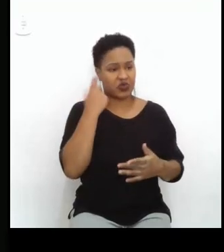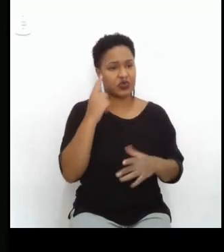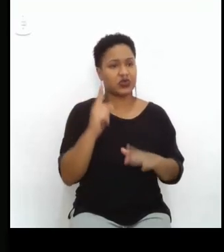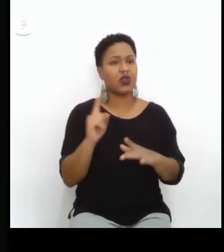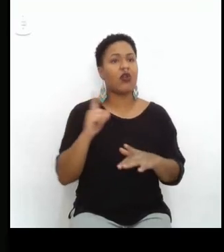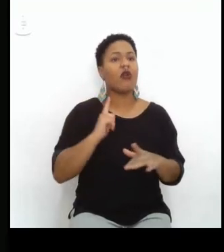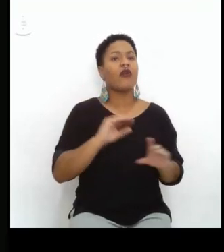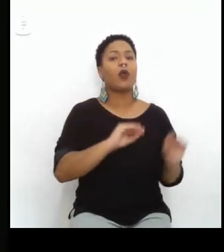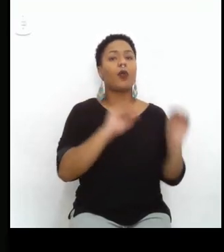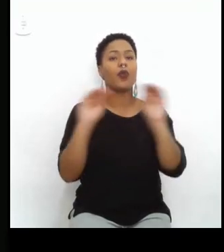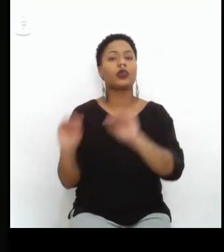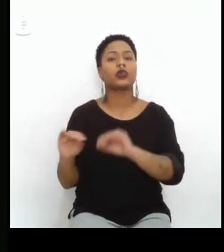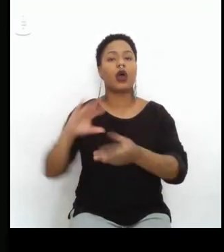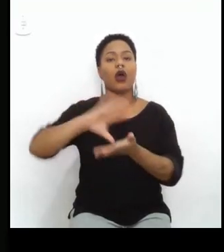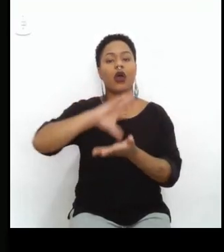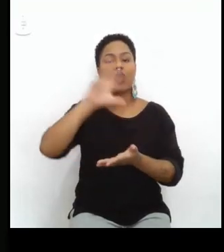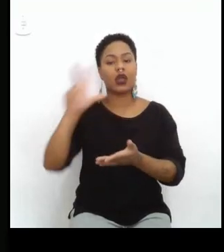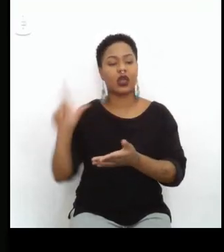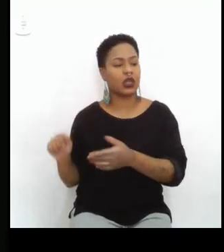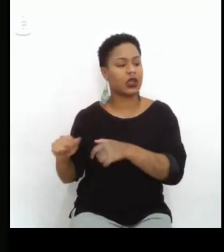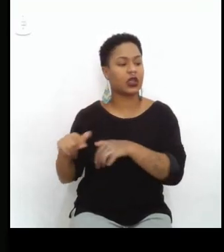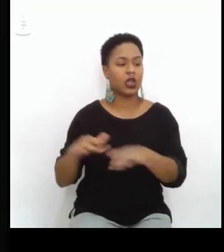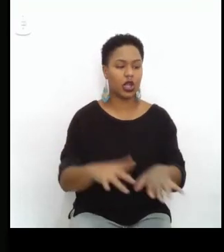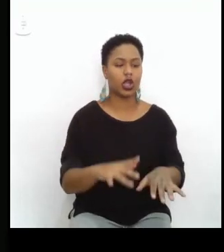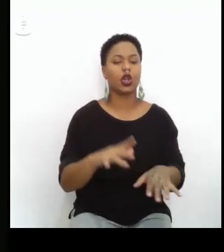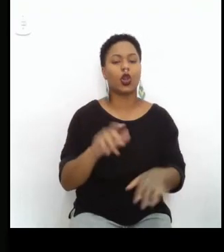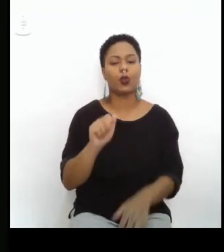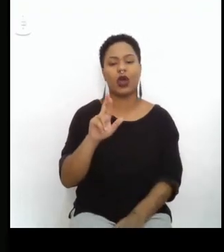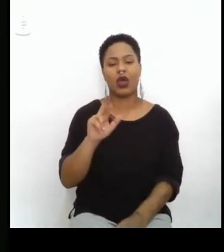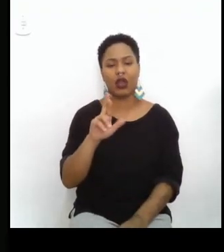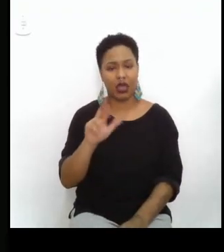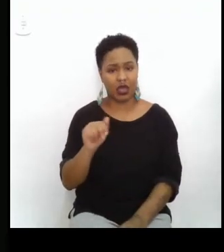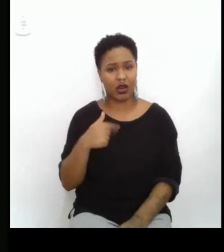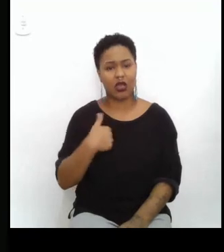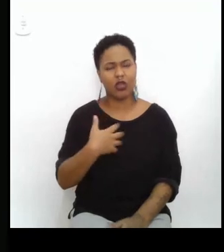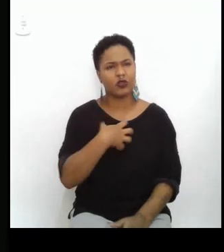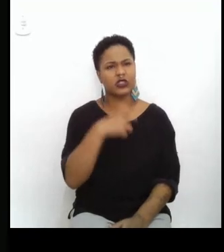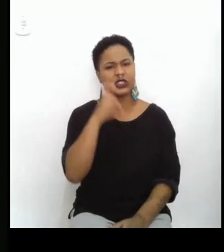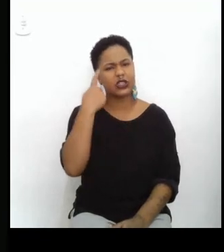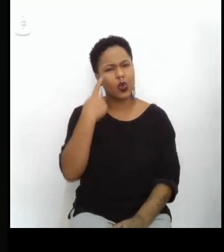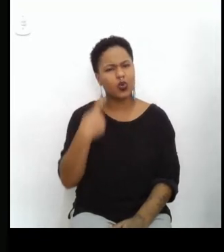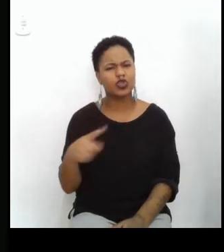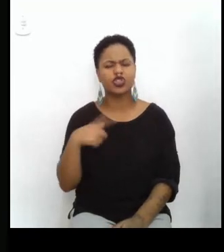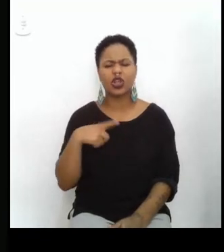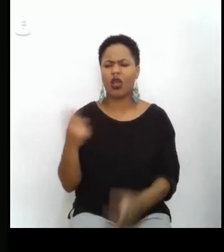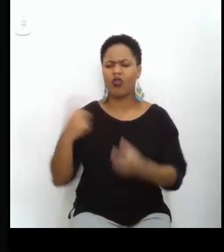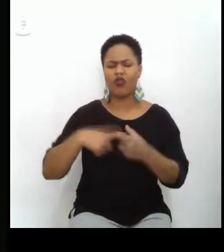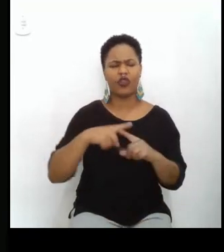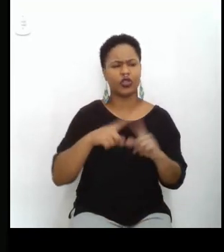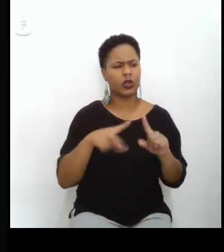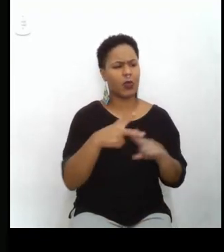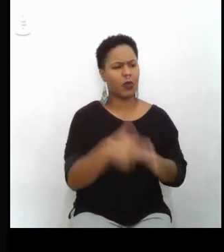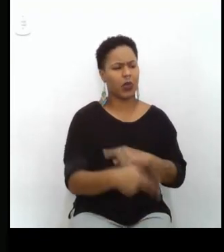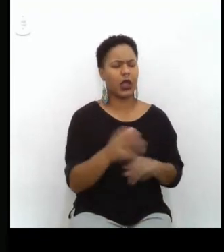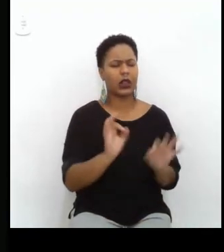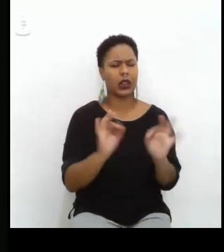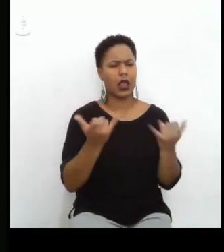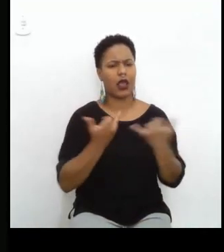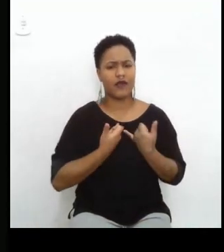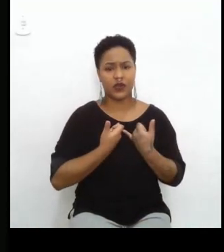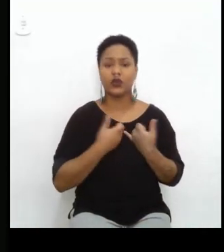Araras eu 5 dias e eles não retornaram não tivemos notícias do desligamento então